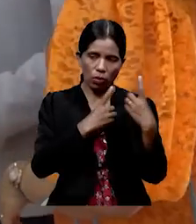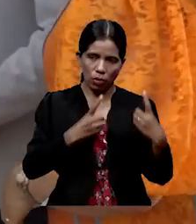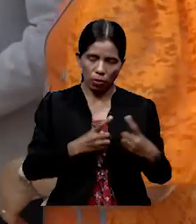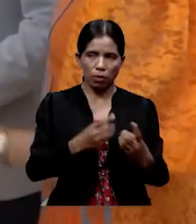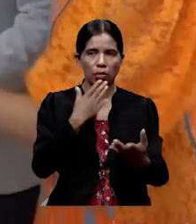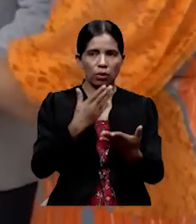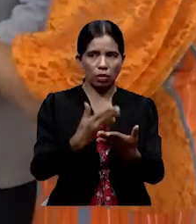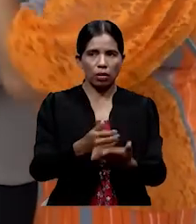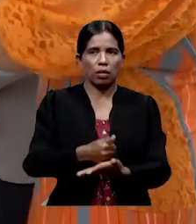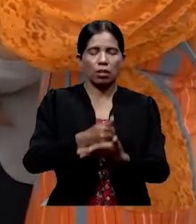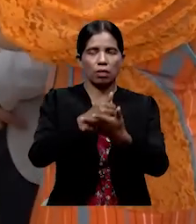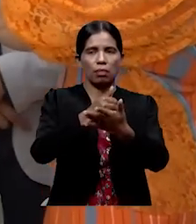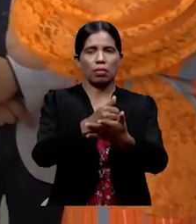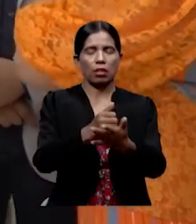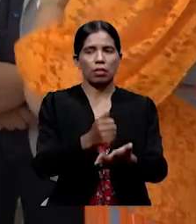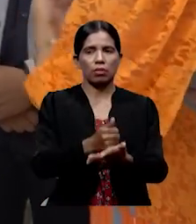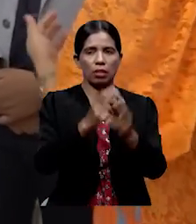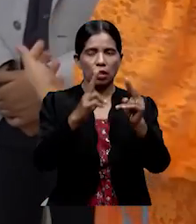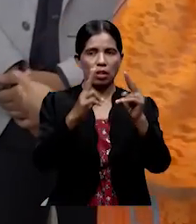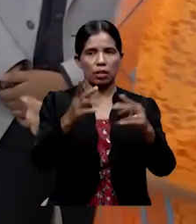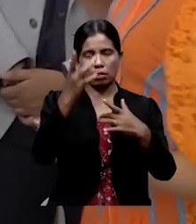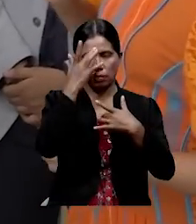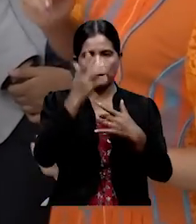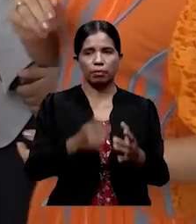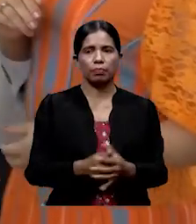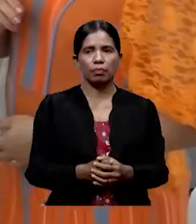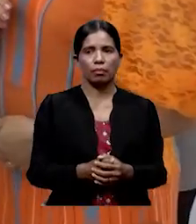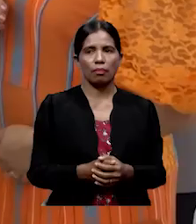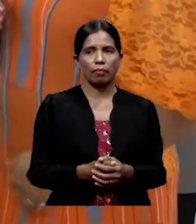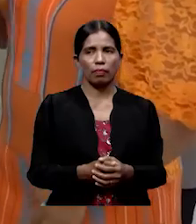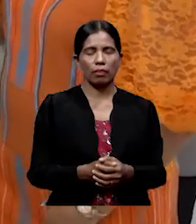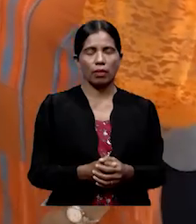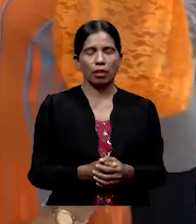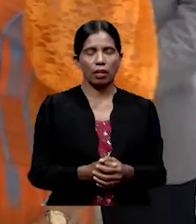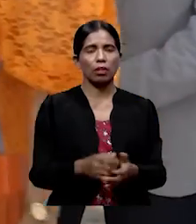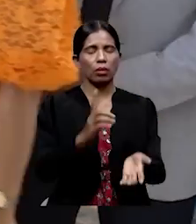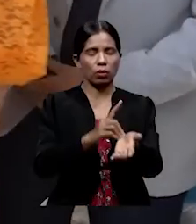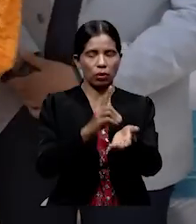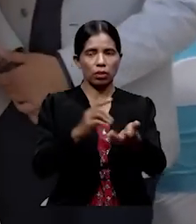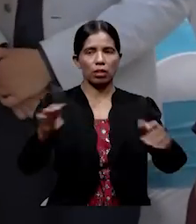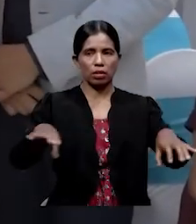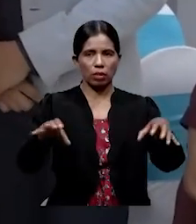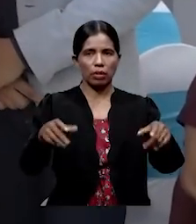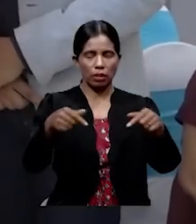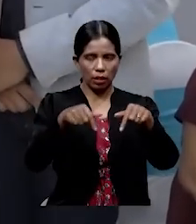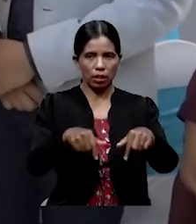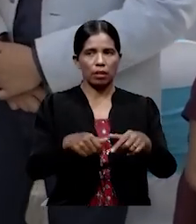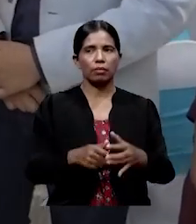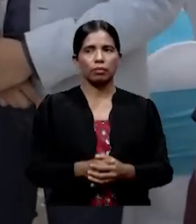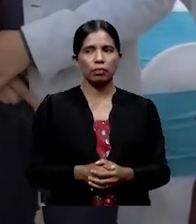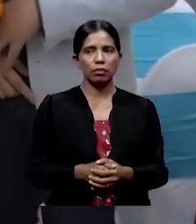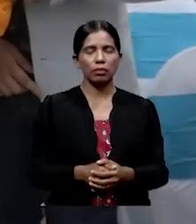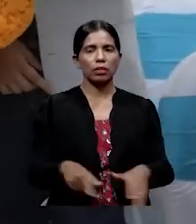atendimento hodomin bele kura la lais moras. Doutor sira no serviço ne, doutor simo paciente sira,